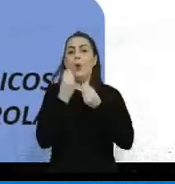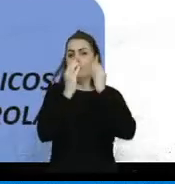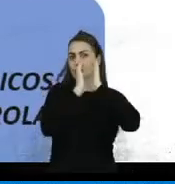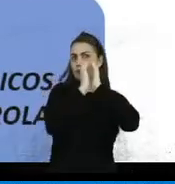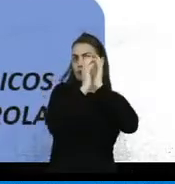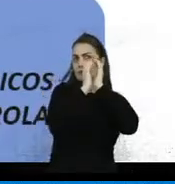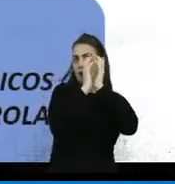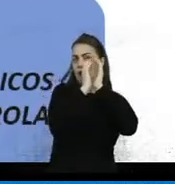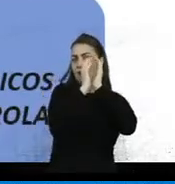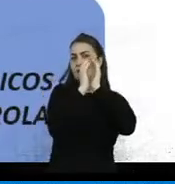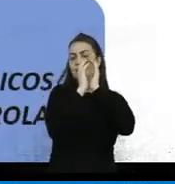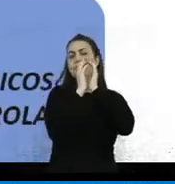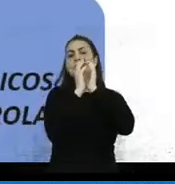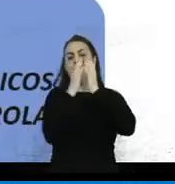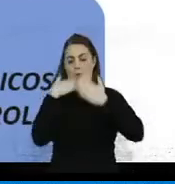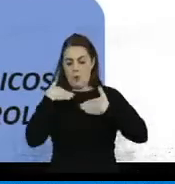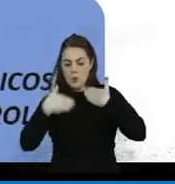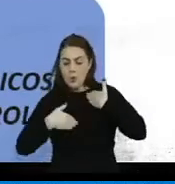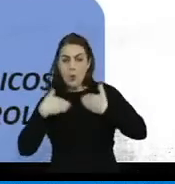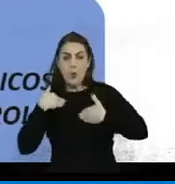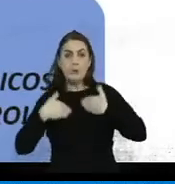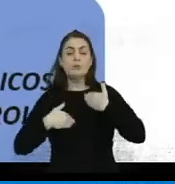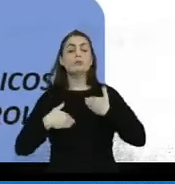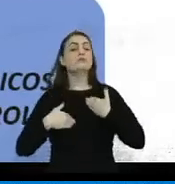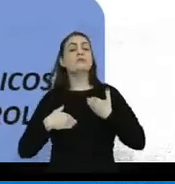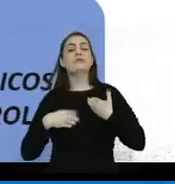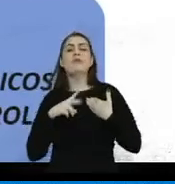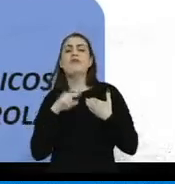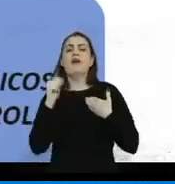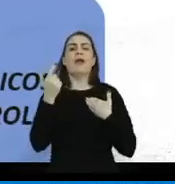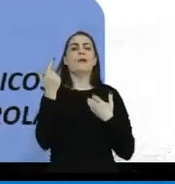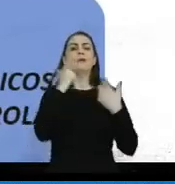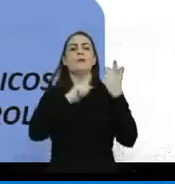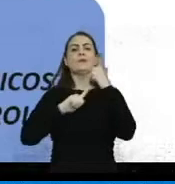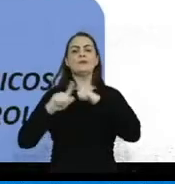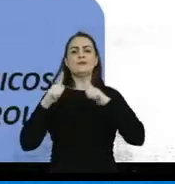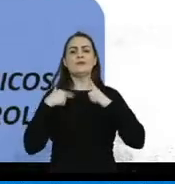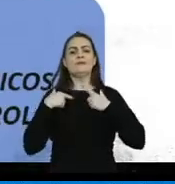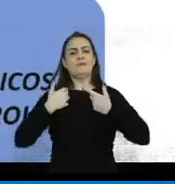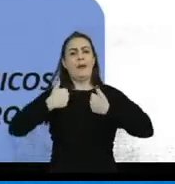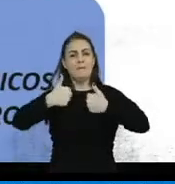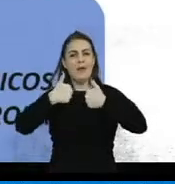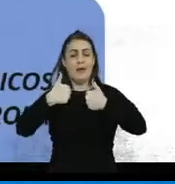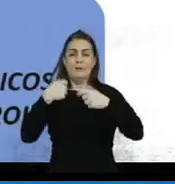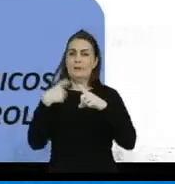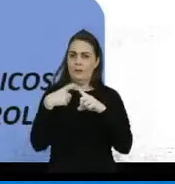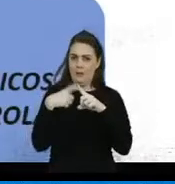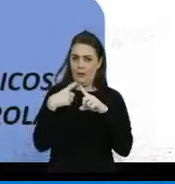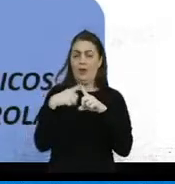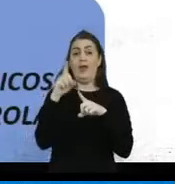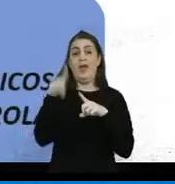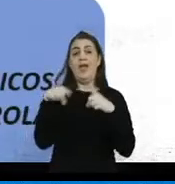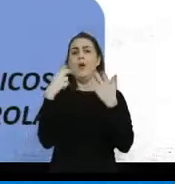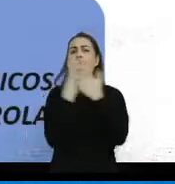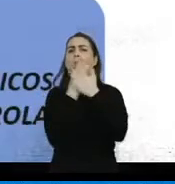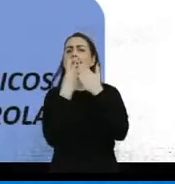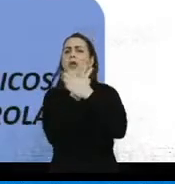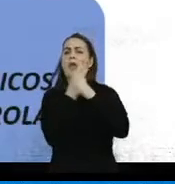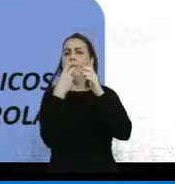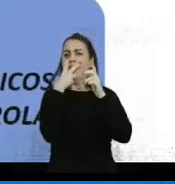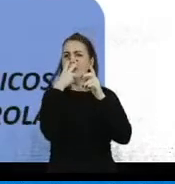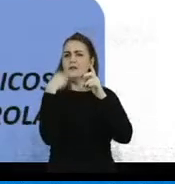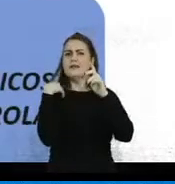isso, é erro de comunicação. A gente tem que fazer o cérebro e a nossa periferia